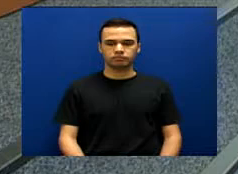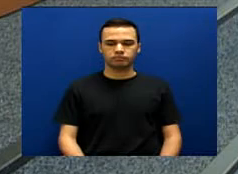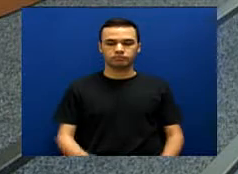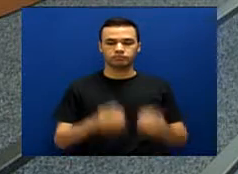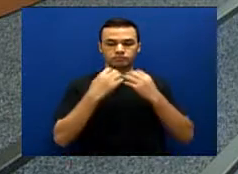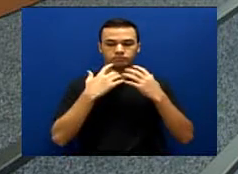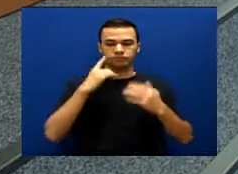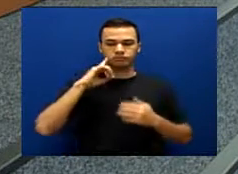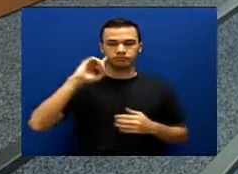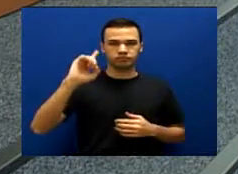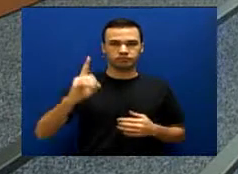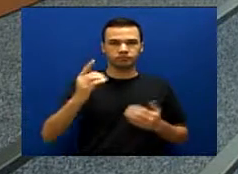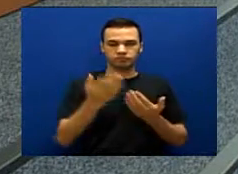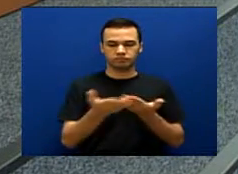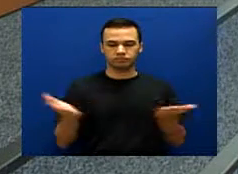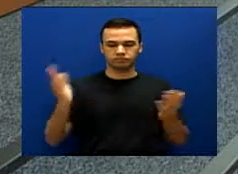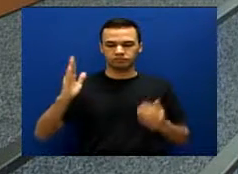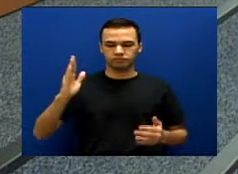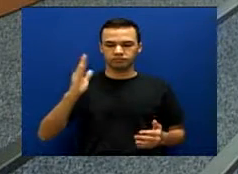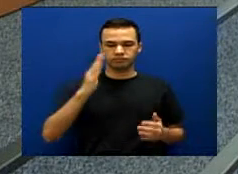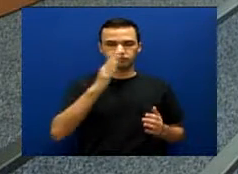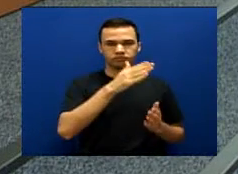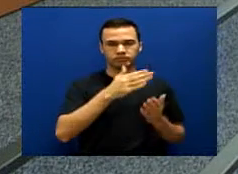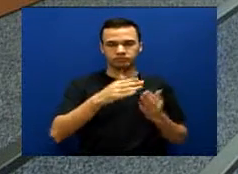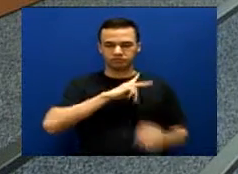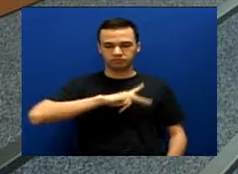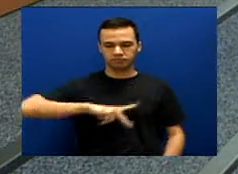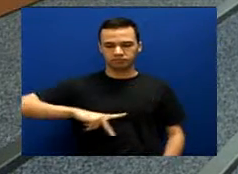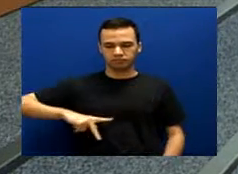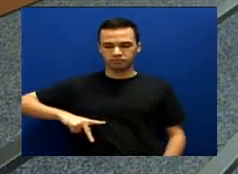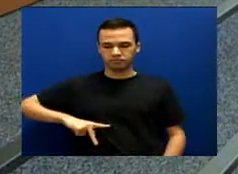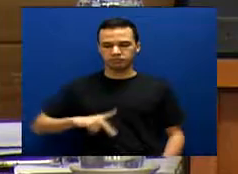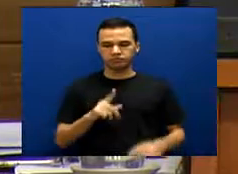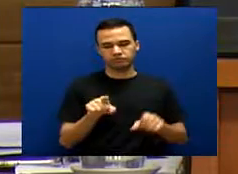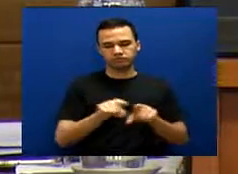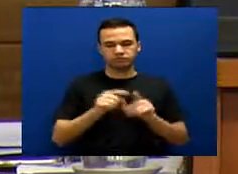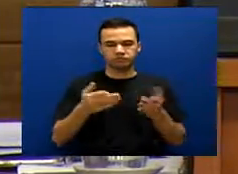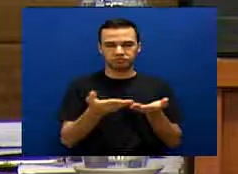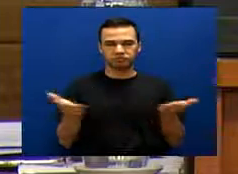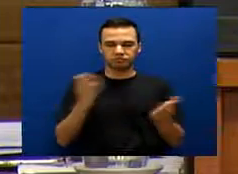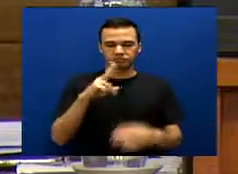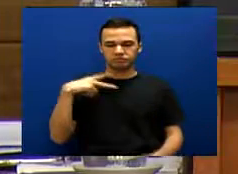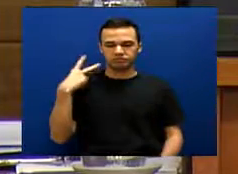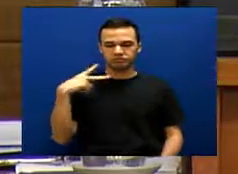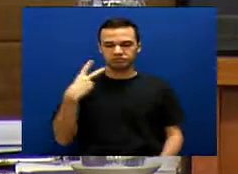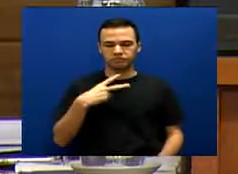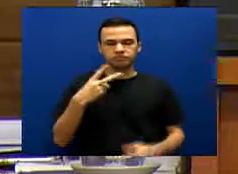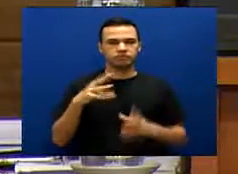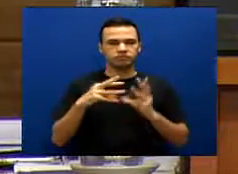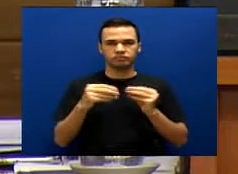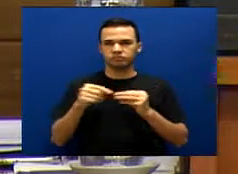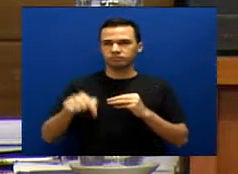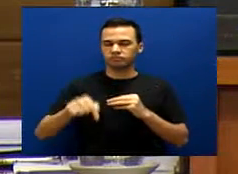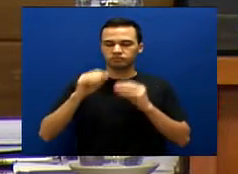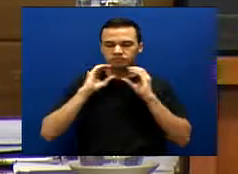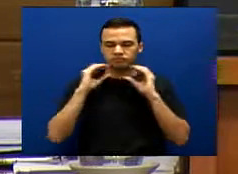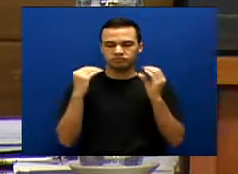Muito bom dia, senhor presidente. Bom dia, senhores vereadores, vereadoras. Bom dia a todos aqui no plenário da Câmara